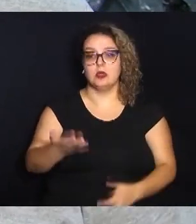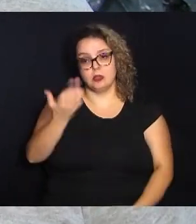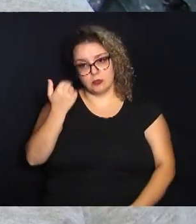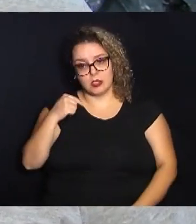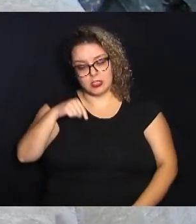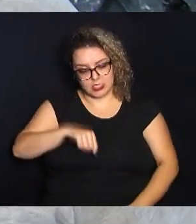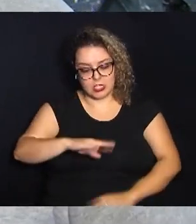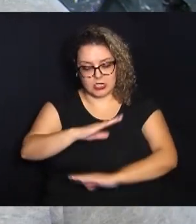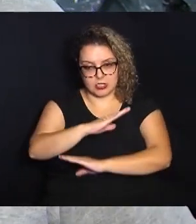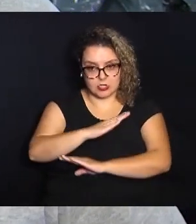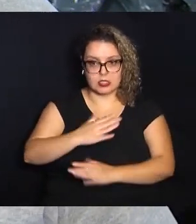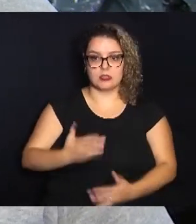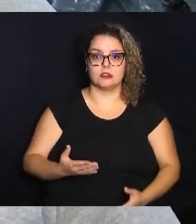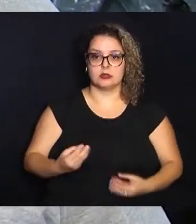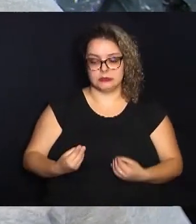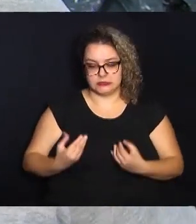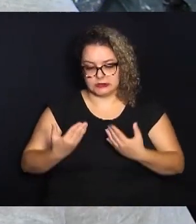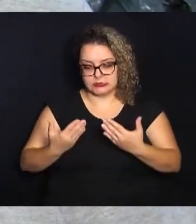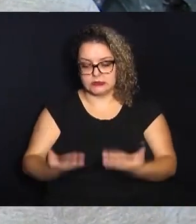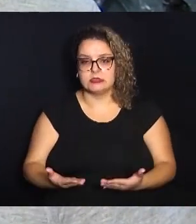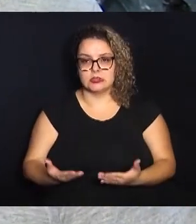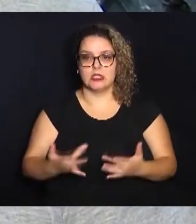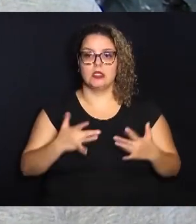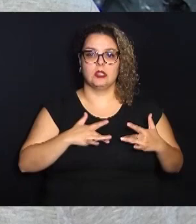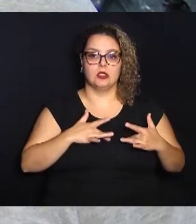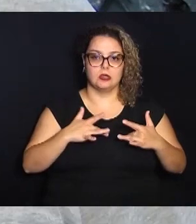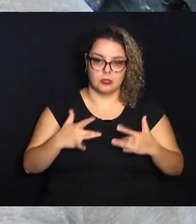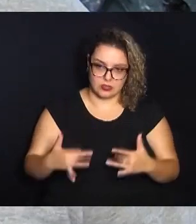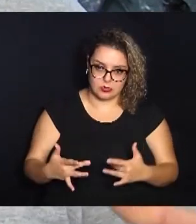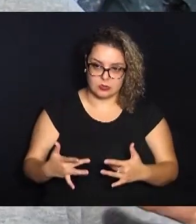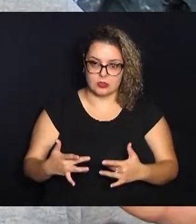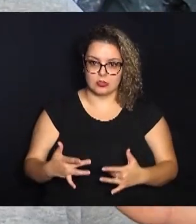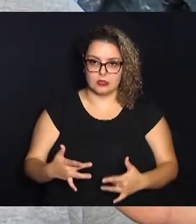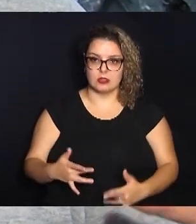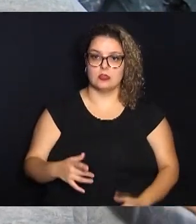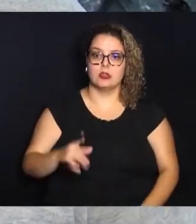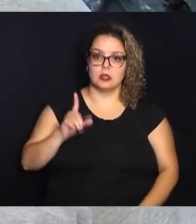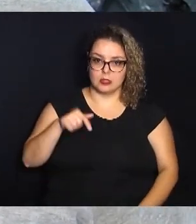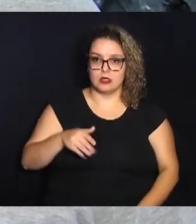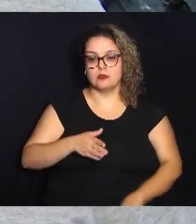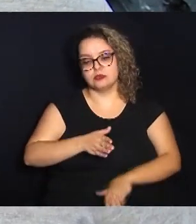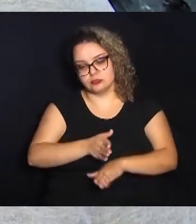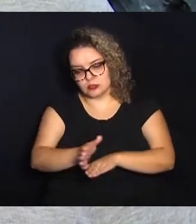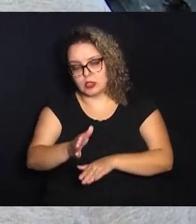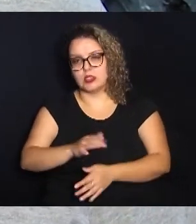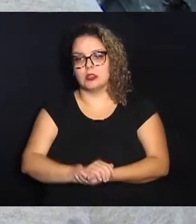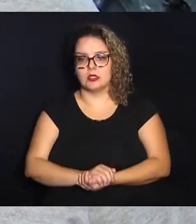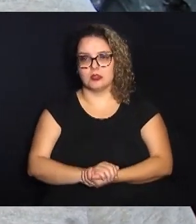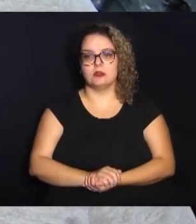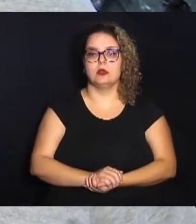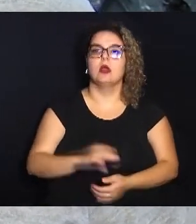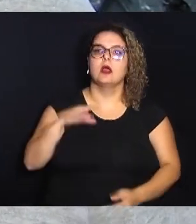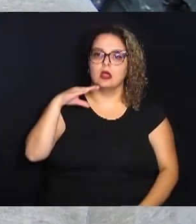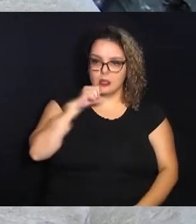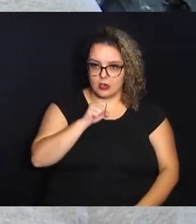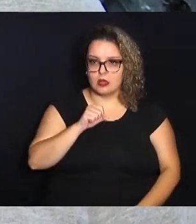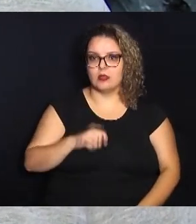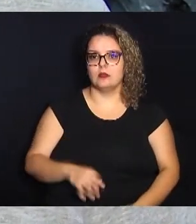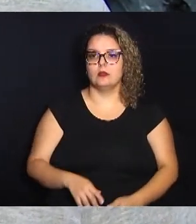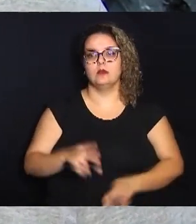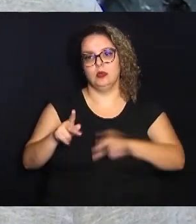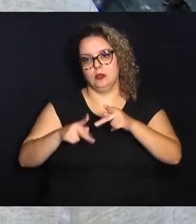vem até a câmara de Campinas traga aqui a sua doação que ela seguirá né Eh em breve lá